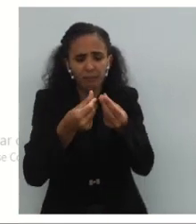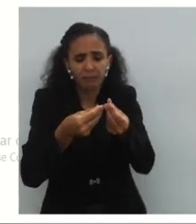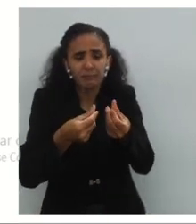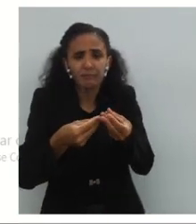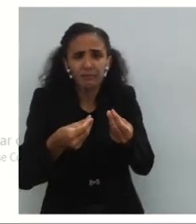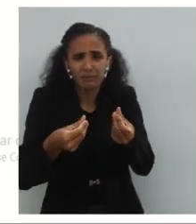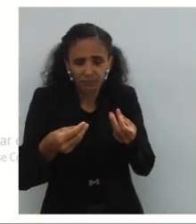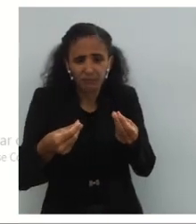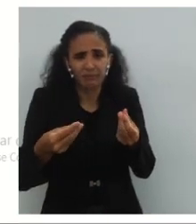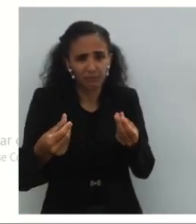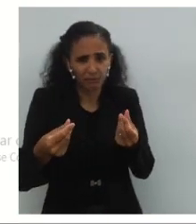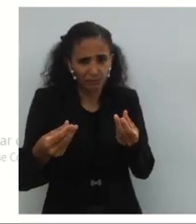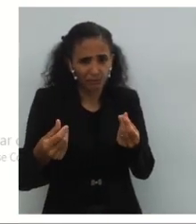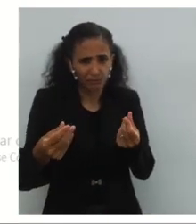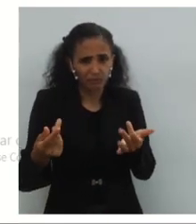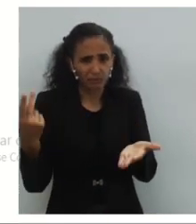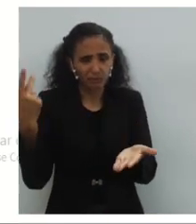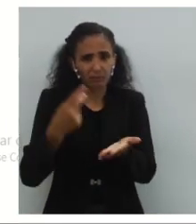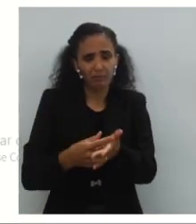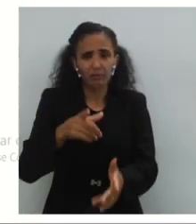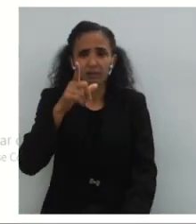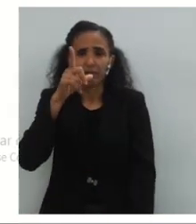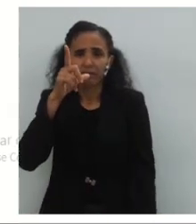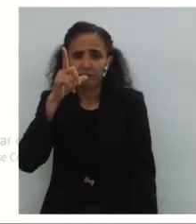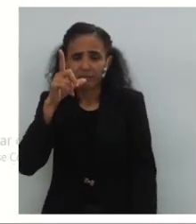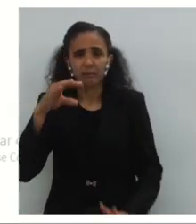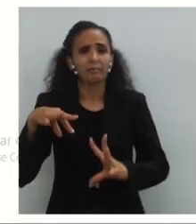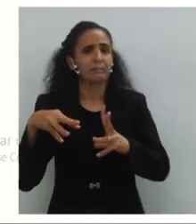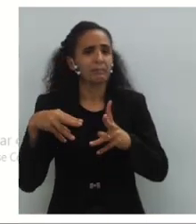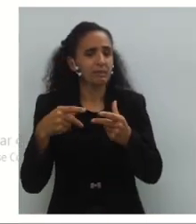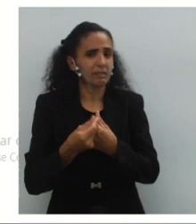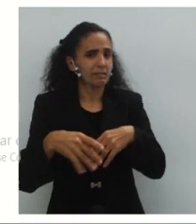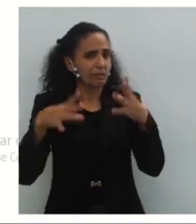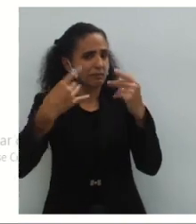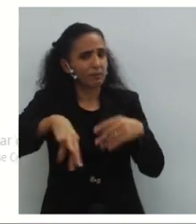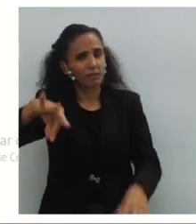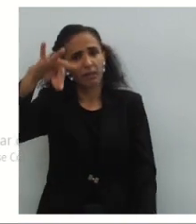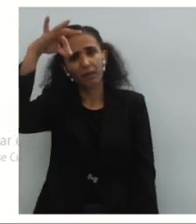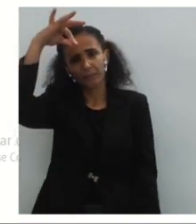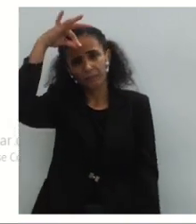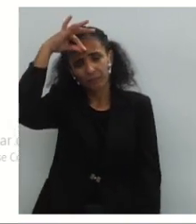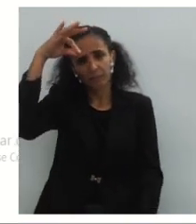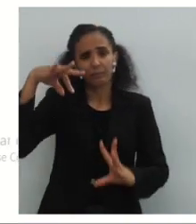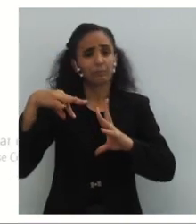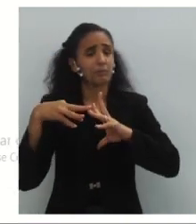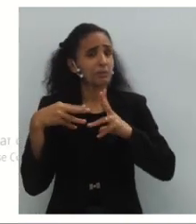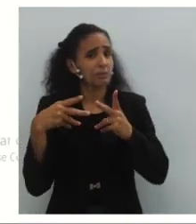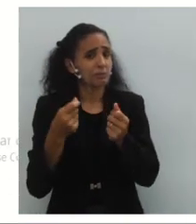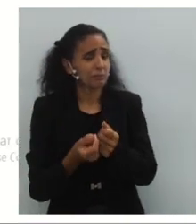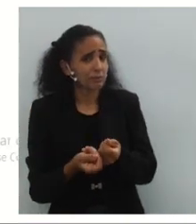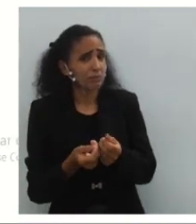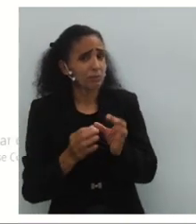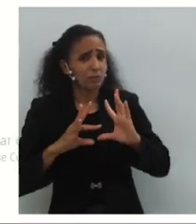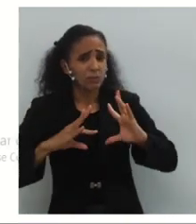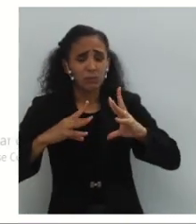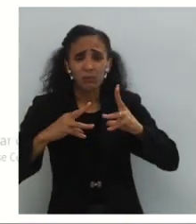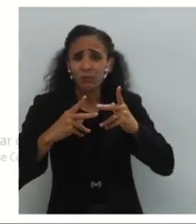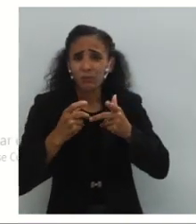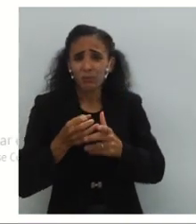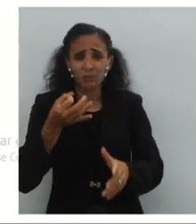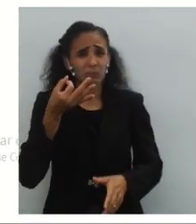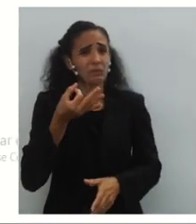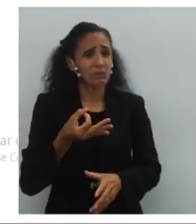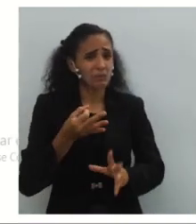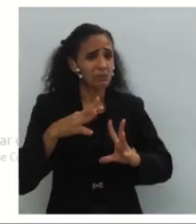e línguas. Os corrimentos, eles vão aparecer no pênis, eles vão aparecer na vagina,